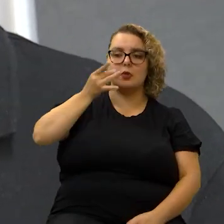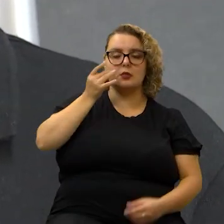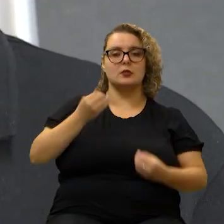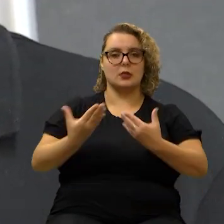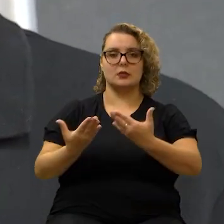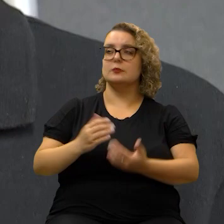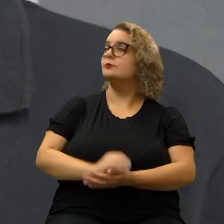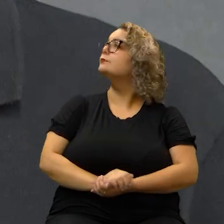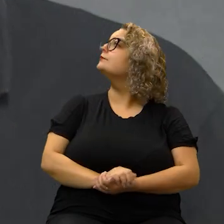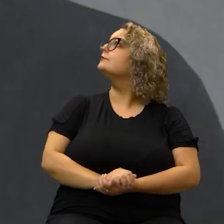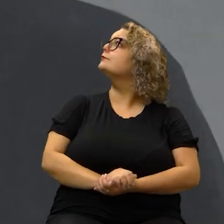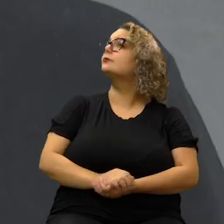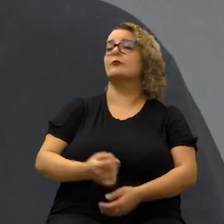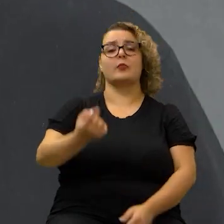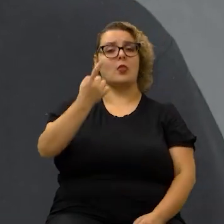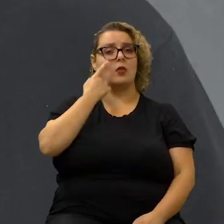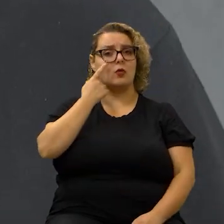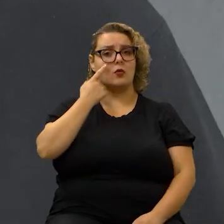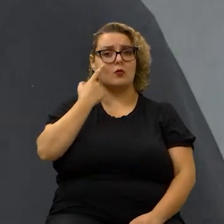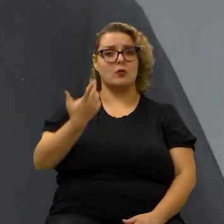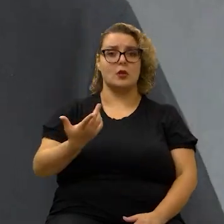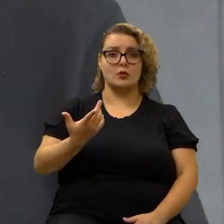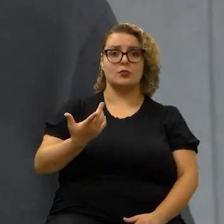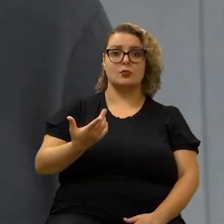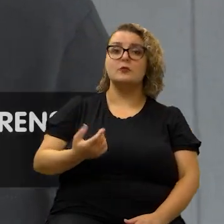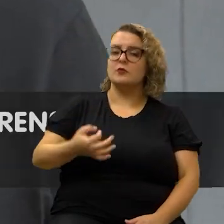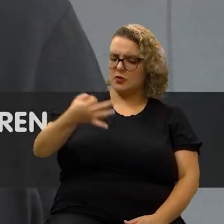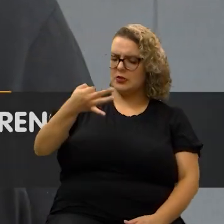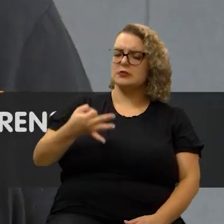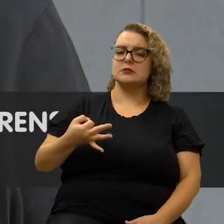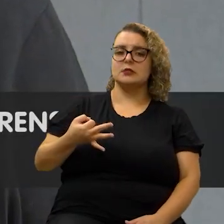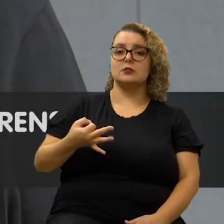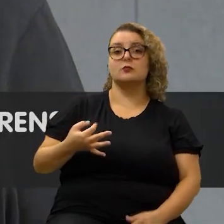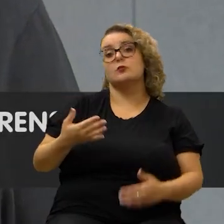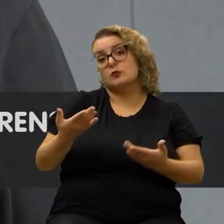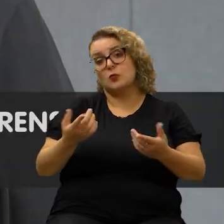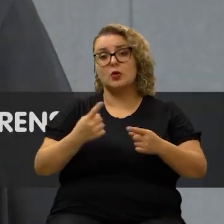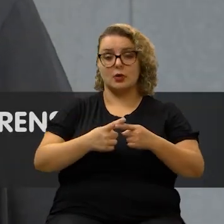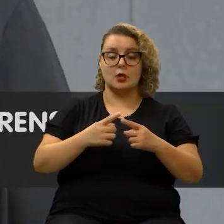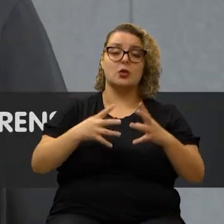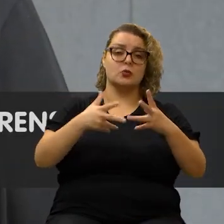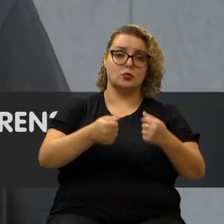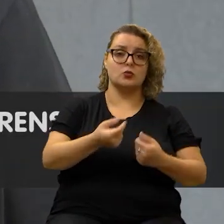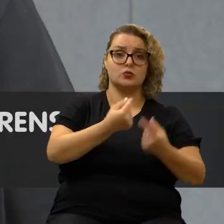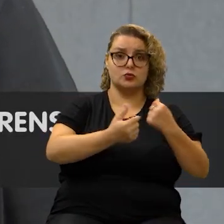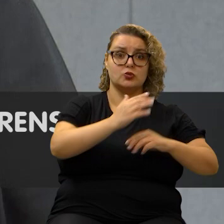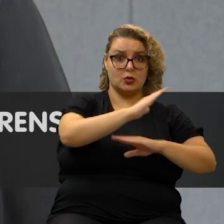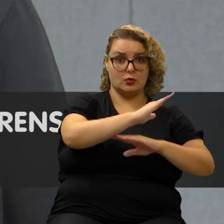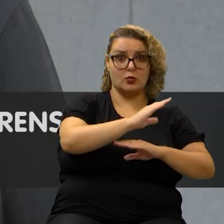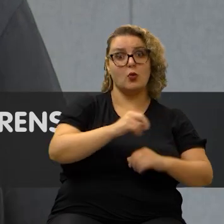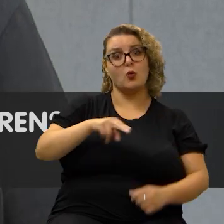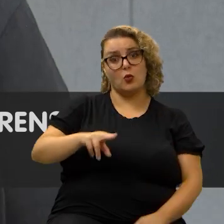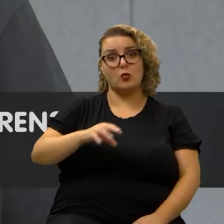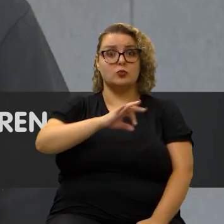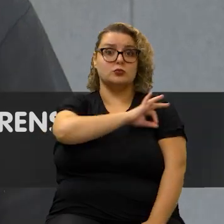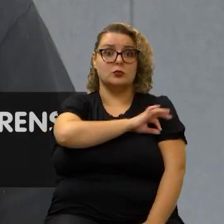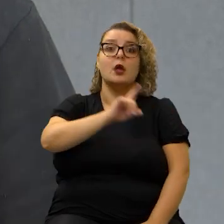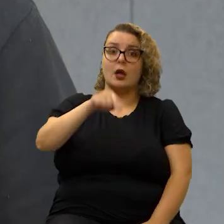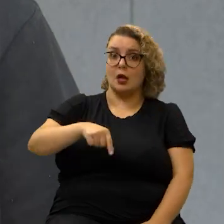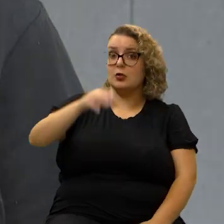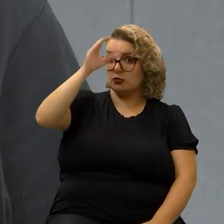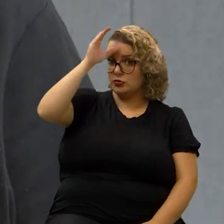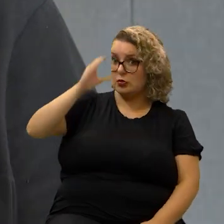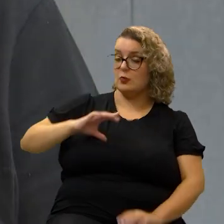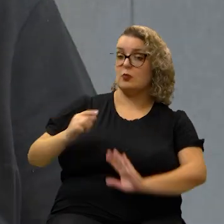esteve presente na entrega é Vejo assim como isso muito sensato porque afinal de contas todo o dinheiro da câmara ou da prefeitura é dinheiro do